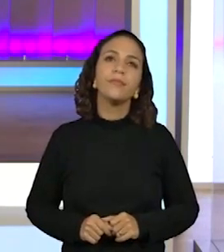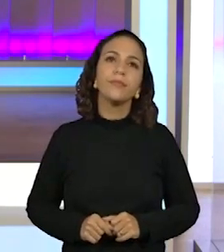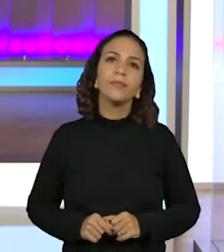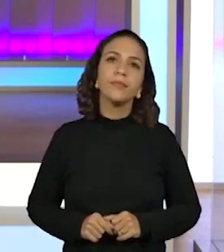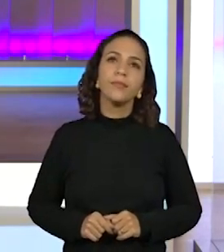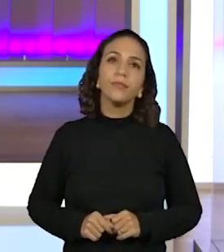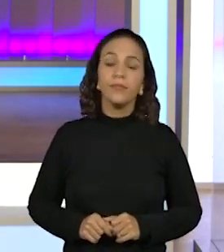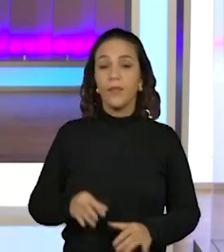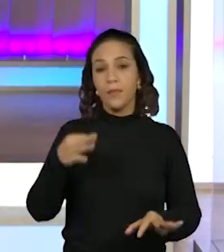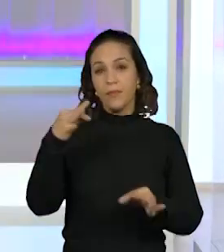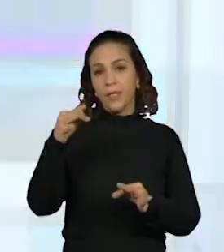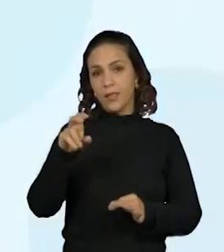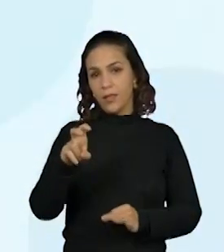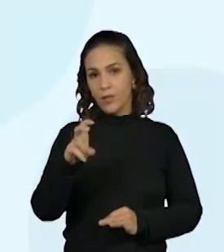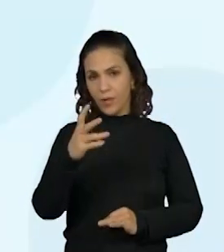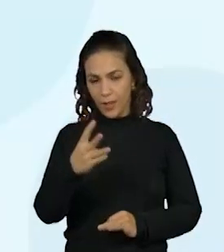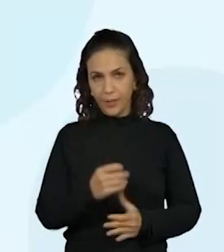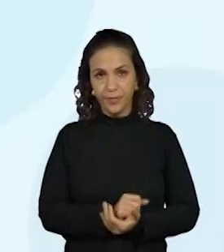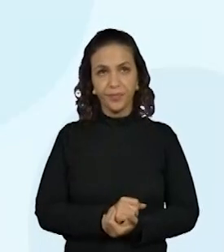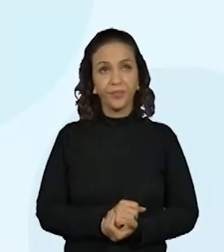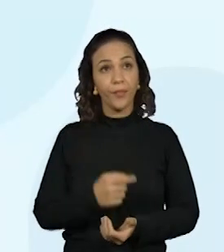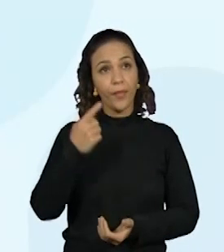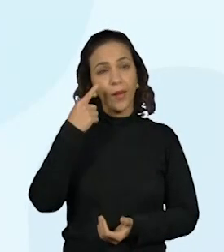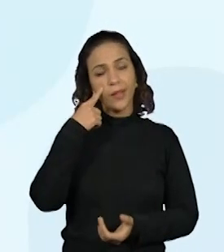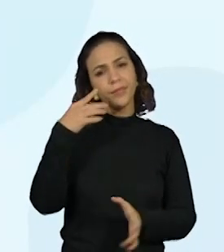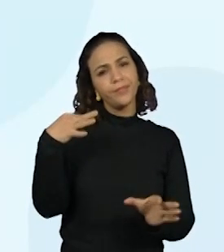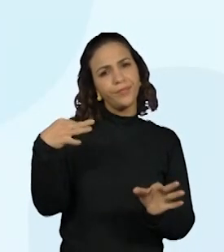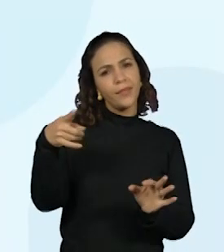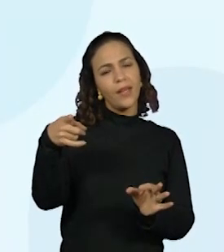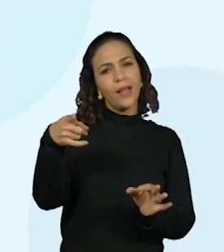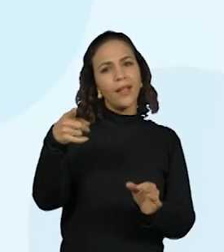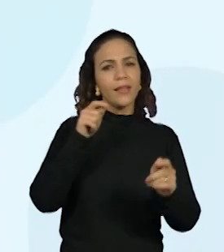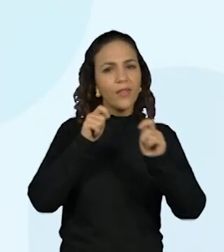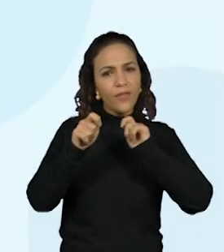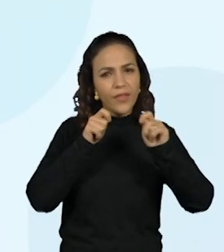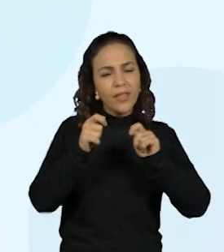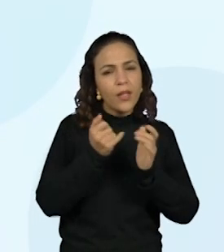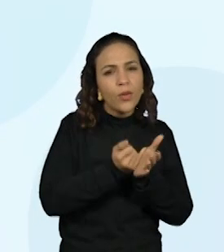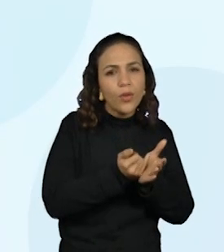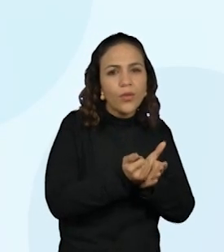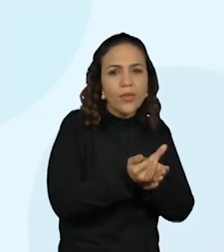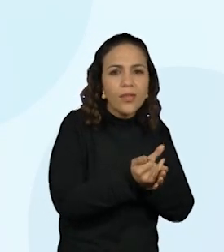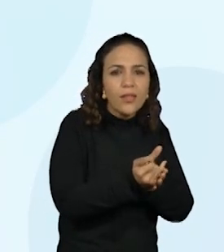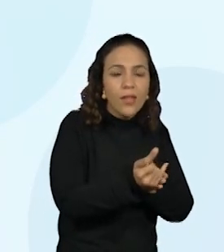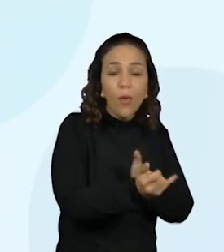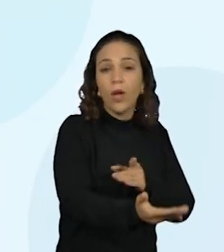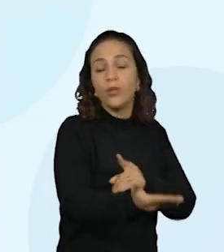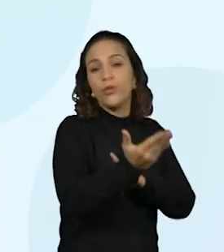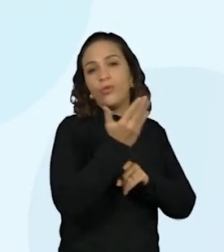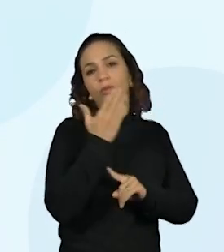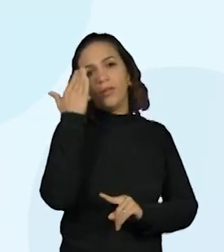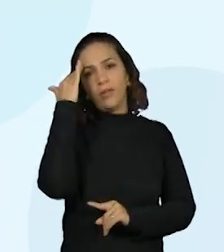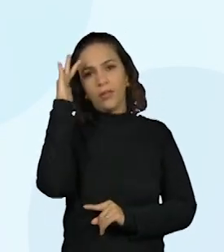a entrevista tem uma pequena introdução que nos ajuda a